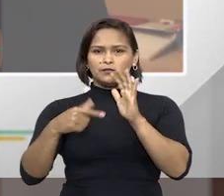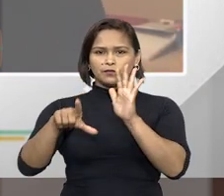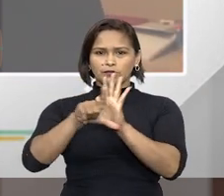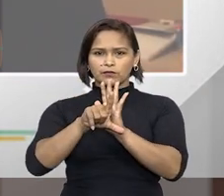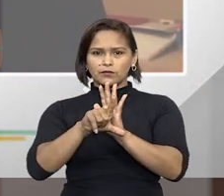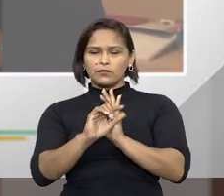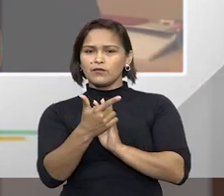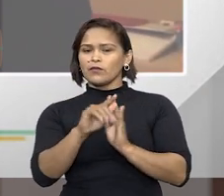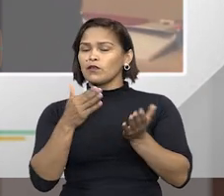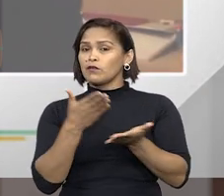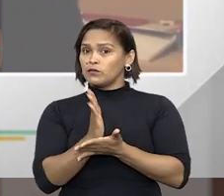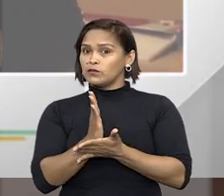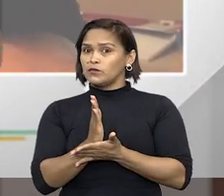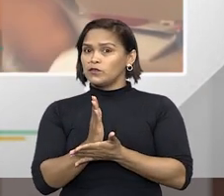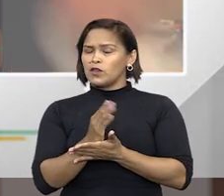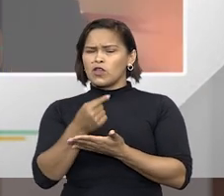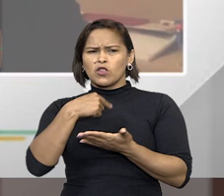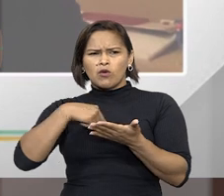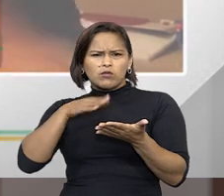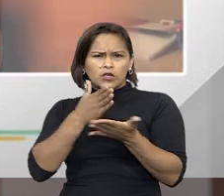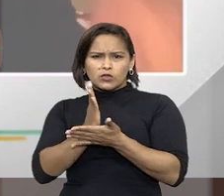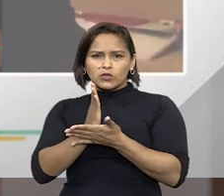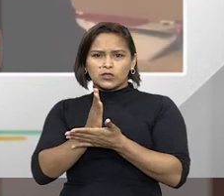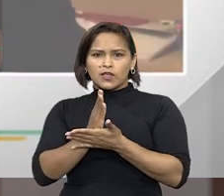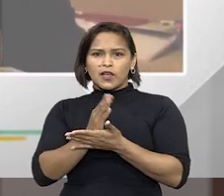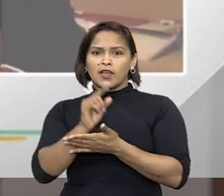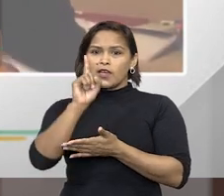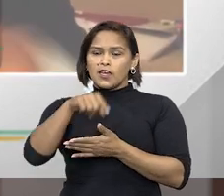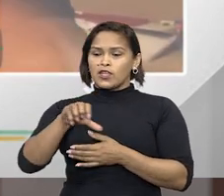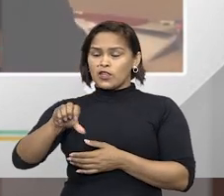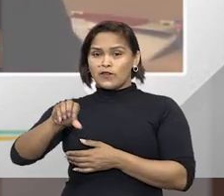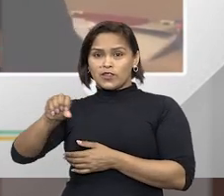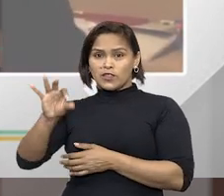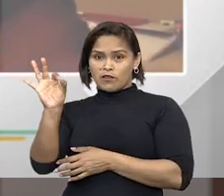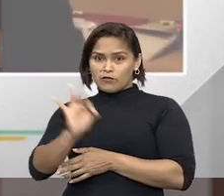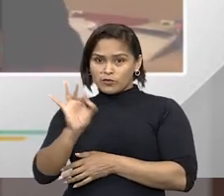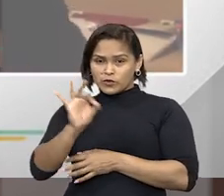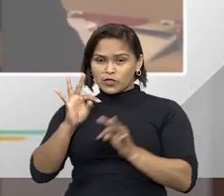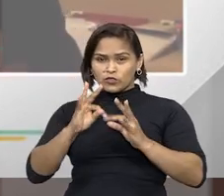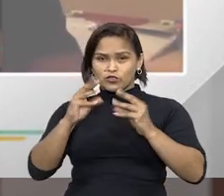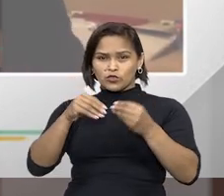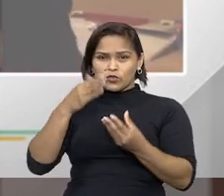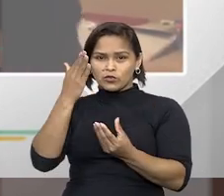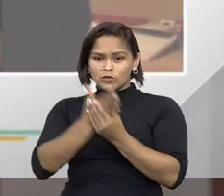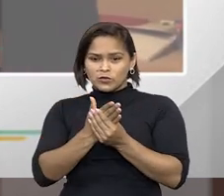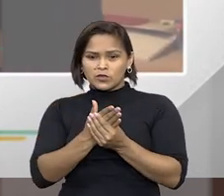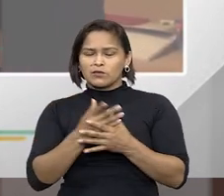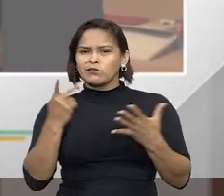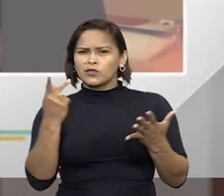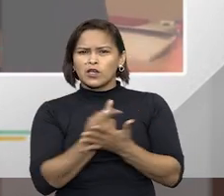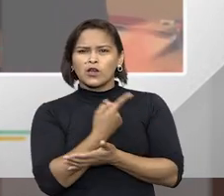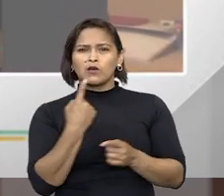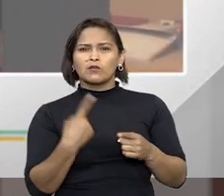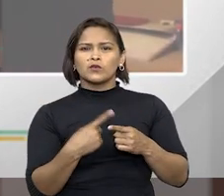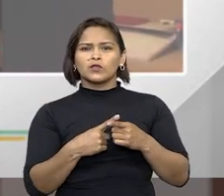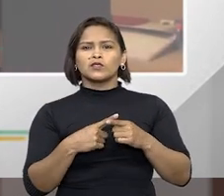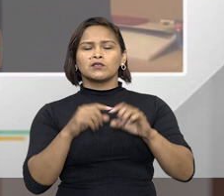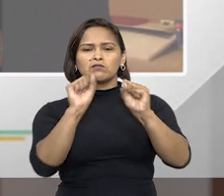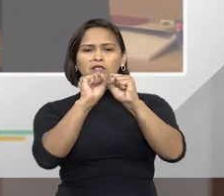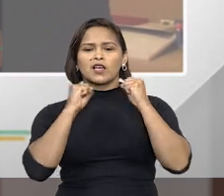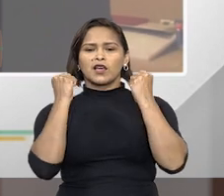não autorizava. E 99% dos casos não aconteciam porque as assembleias não